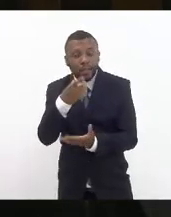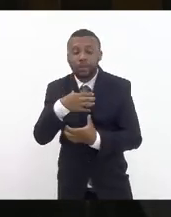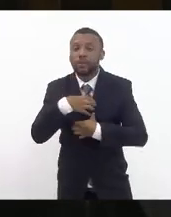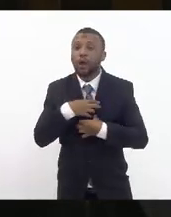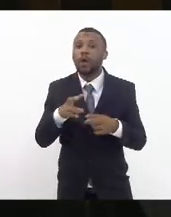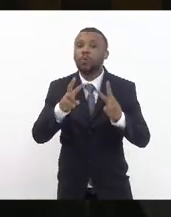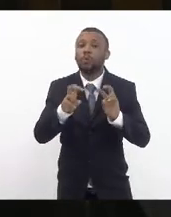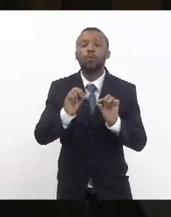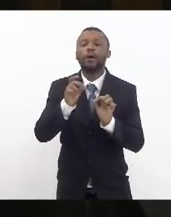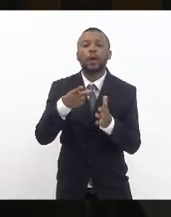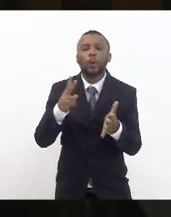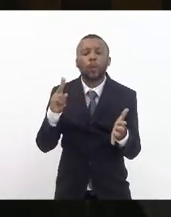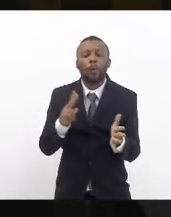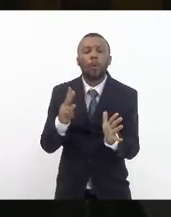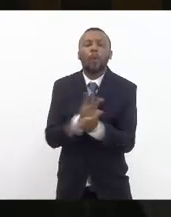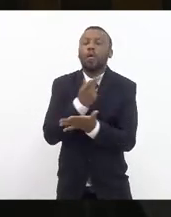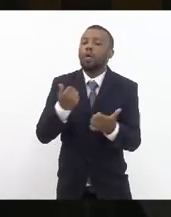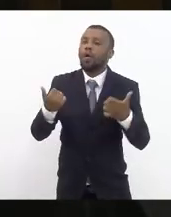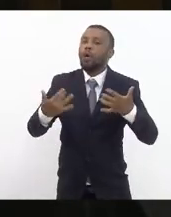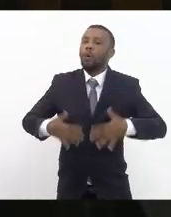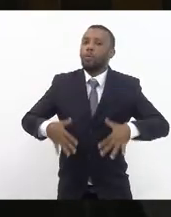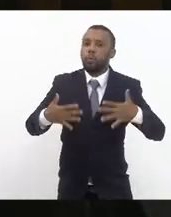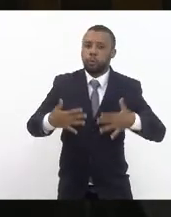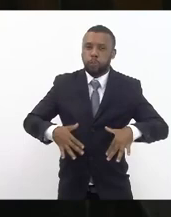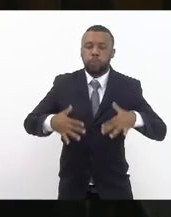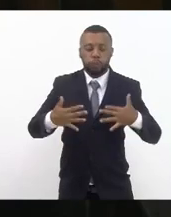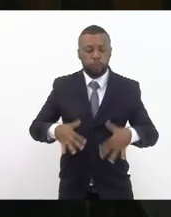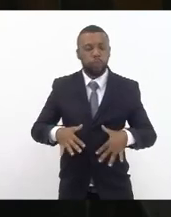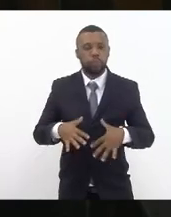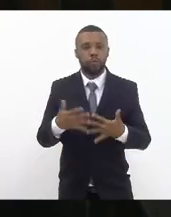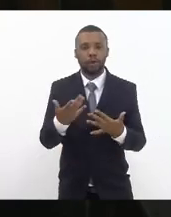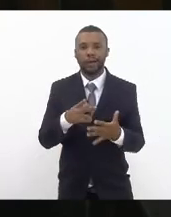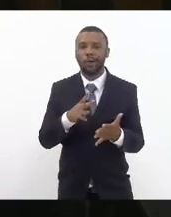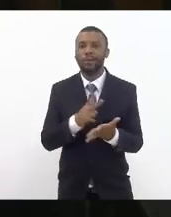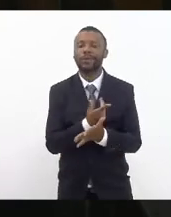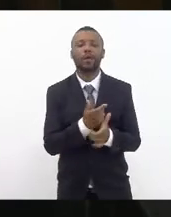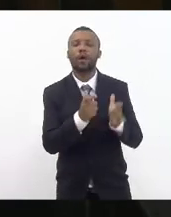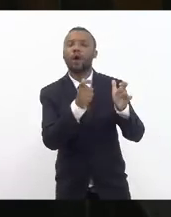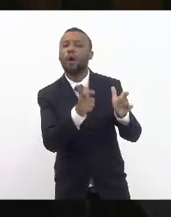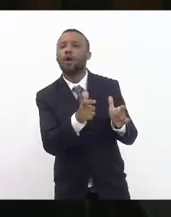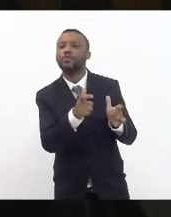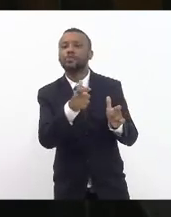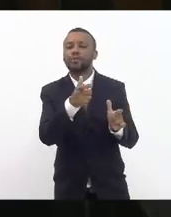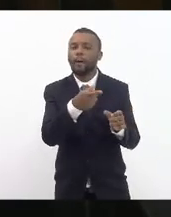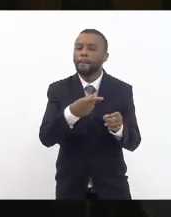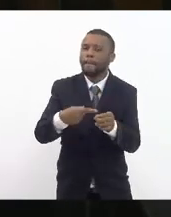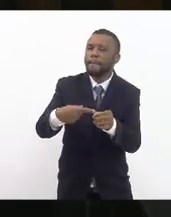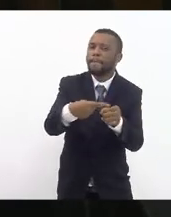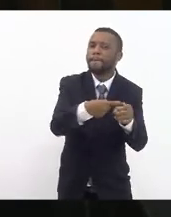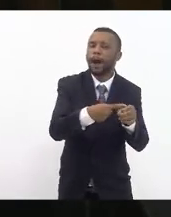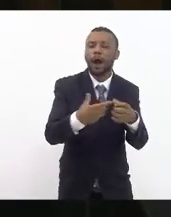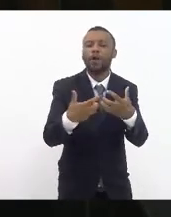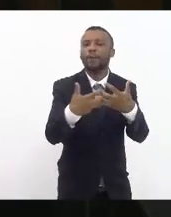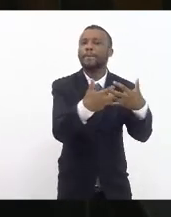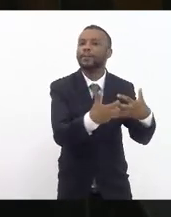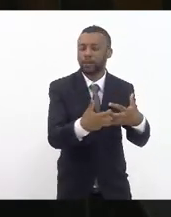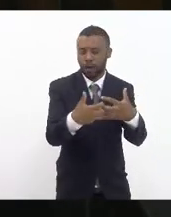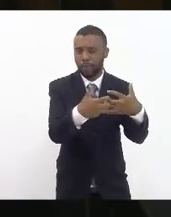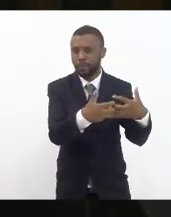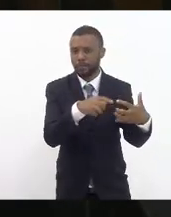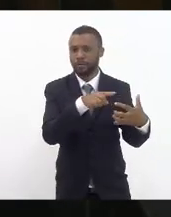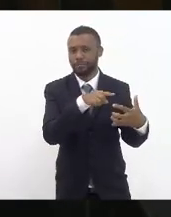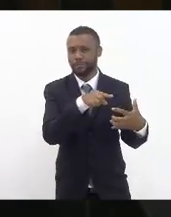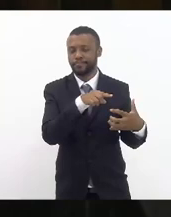às calamidades públicas que se abateram sobre o município de